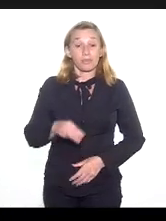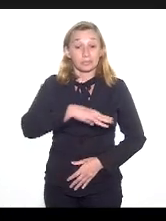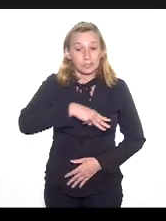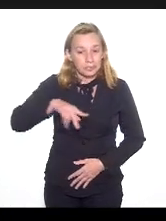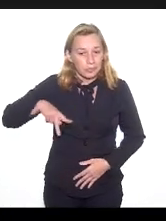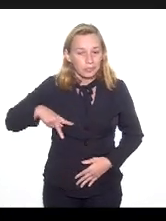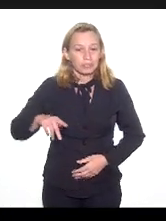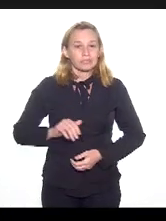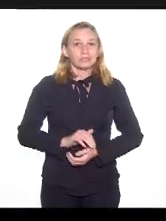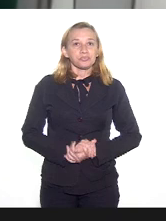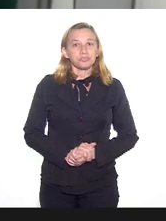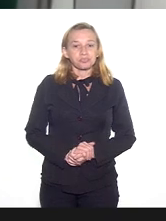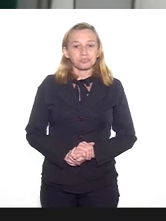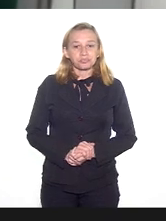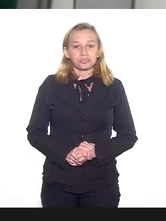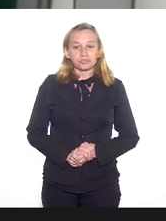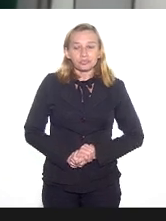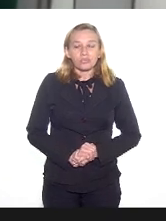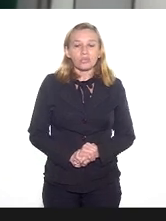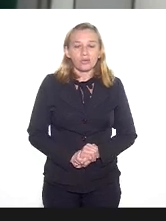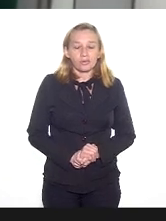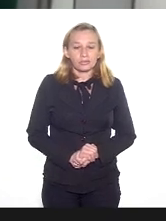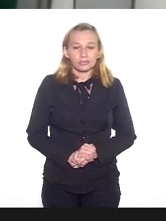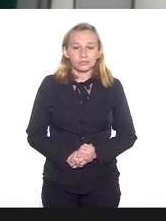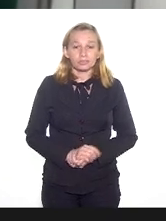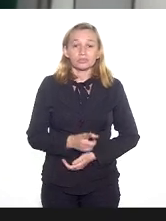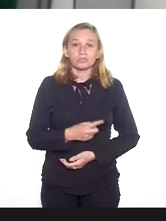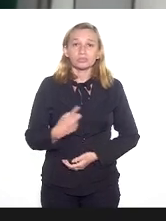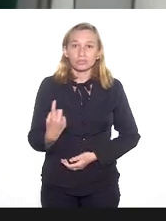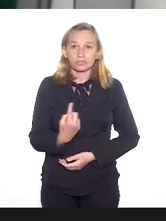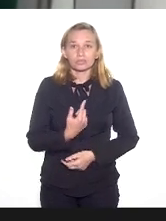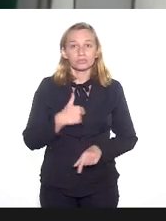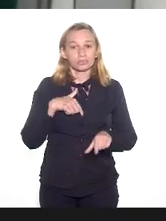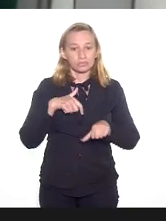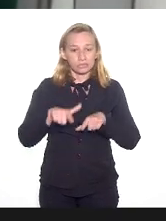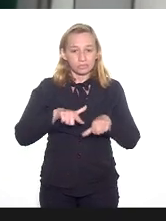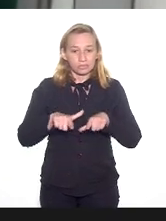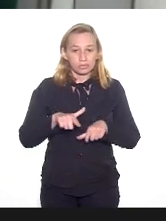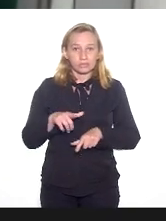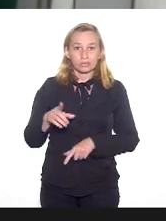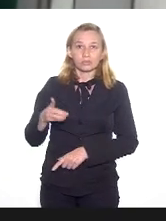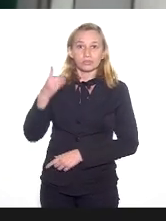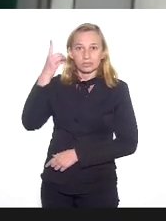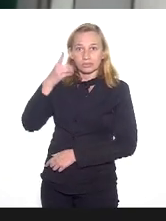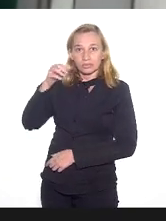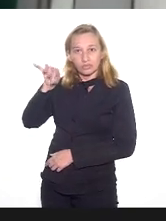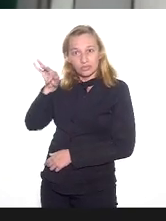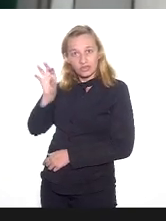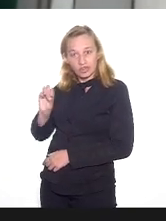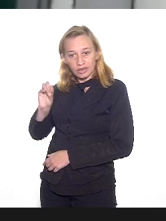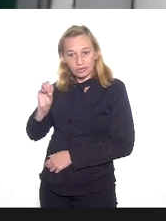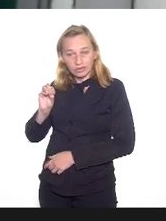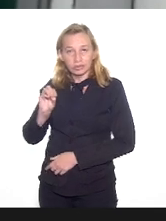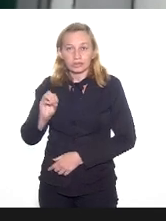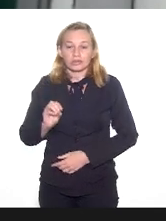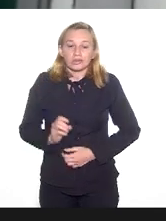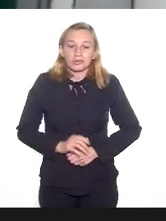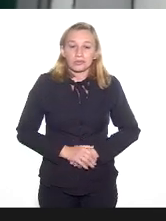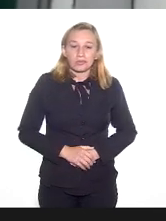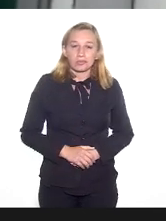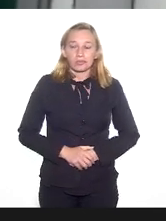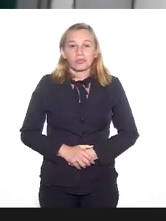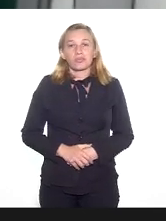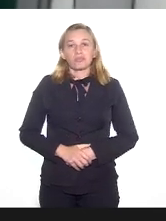Henrique Diniz, aos assessores dos nossos mandatos, do mandato do Flávio, do nosso mandato, cito o